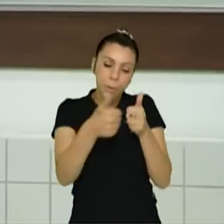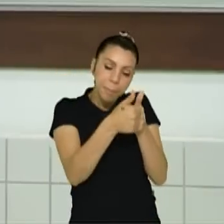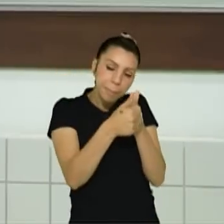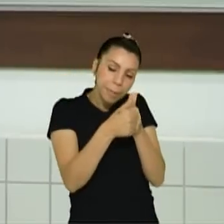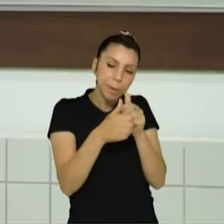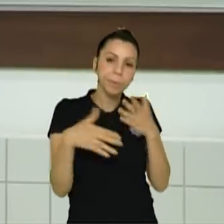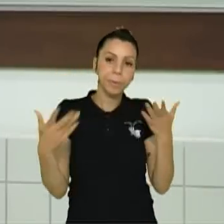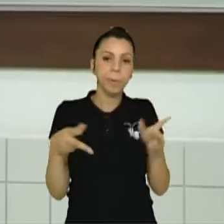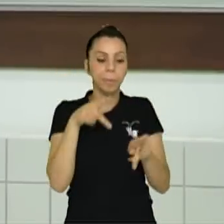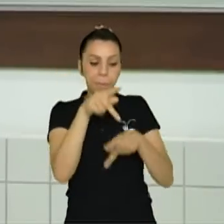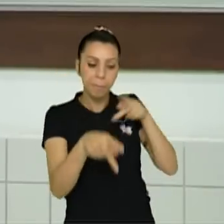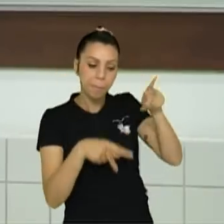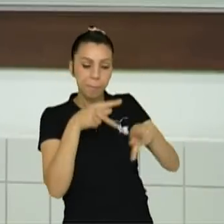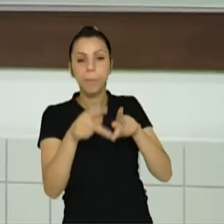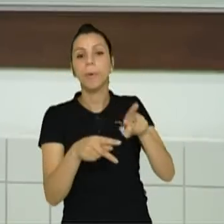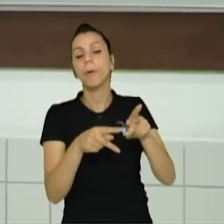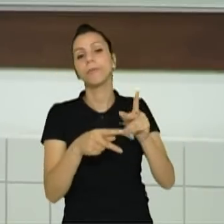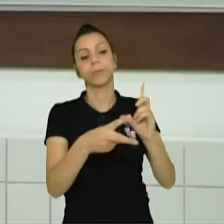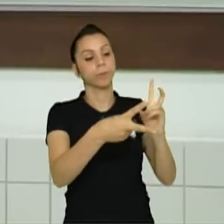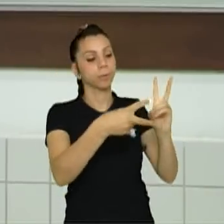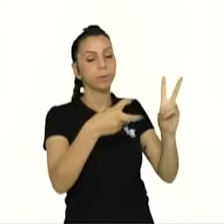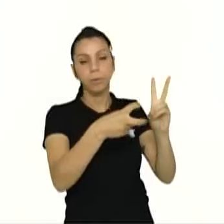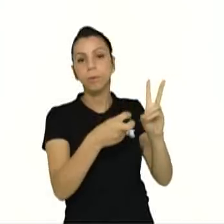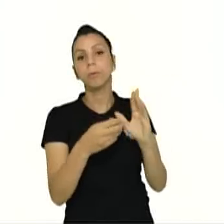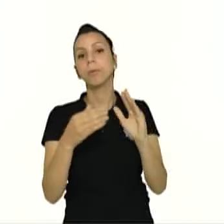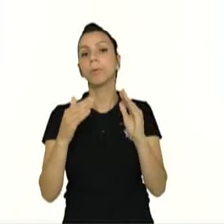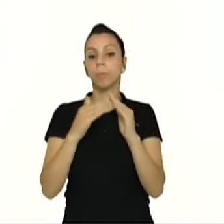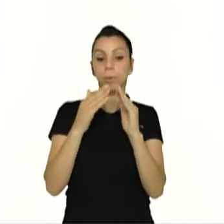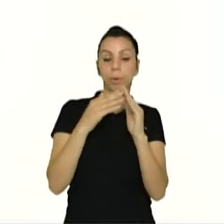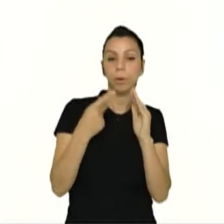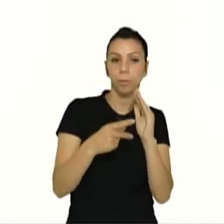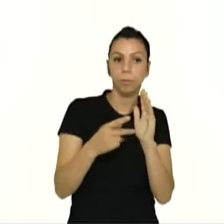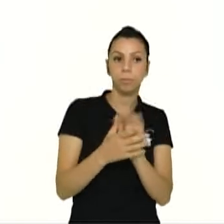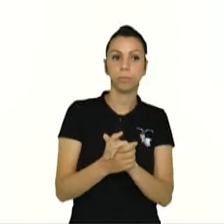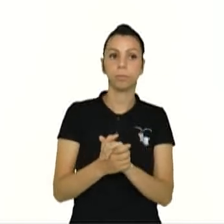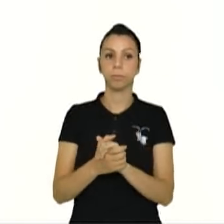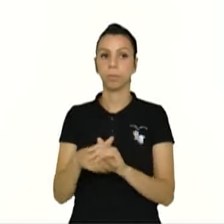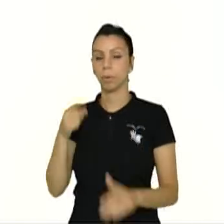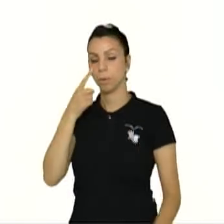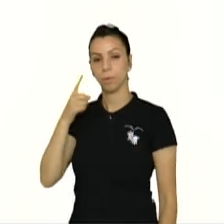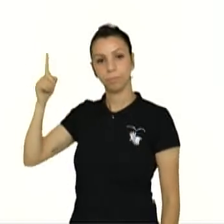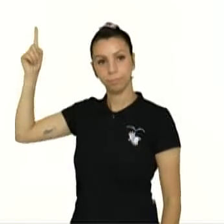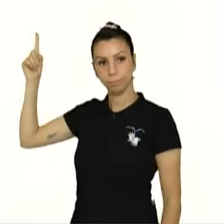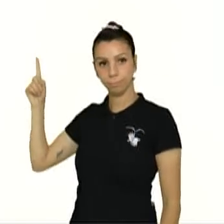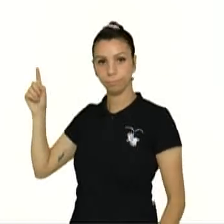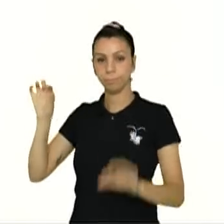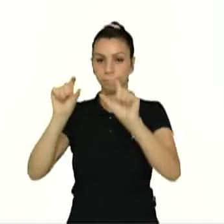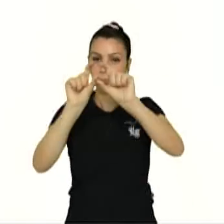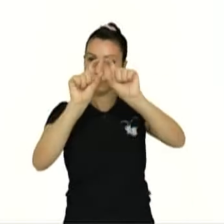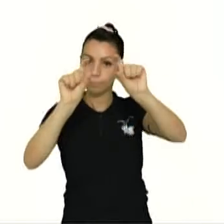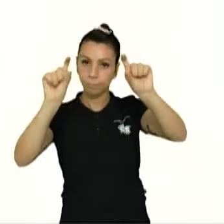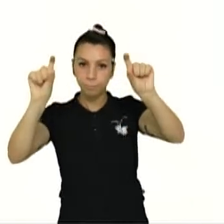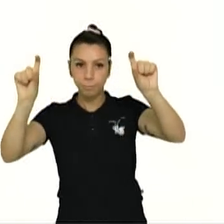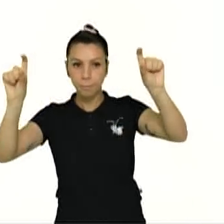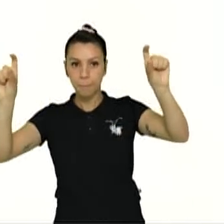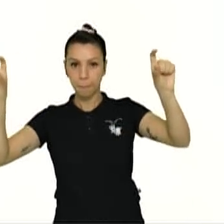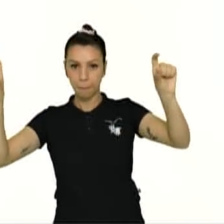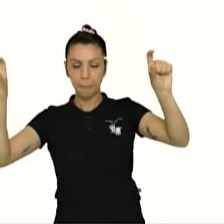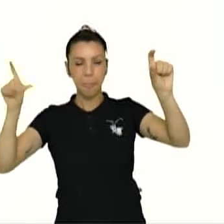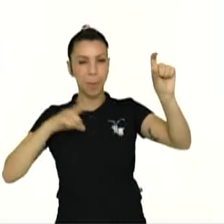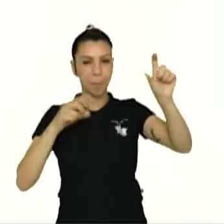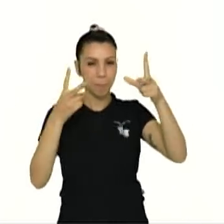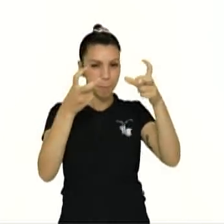indígenas habitaram esse aldeamento. Entre eles, os Caigangue, os Caiuá, Yandeva e